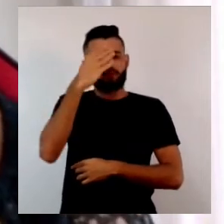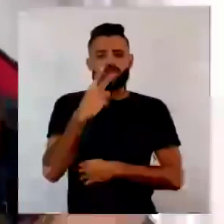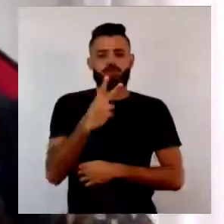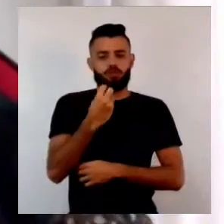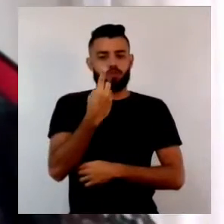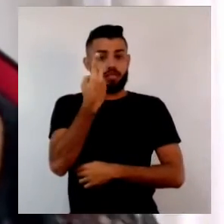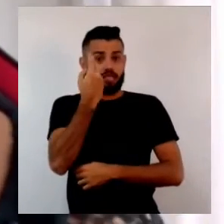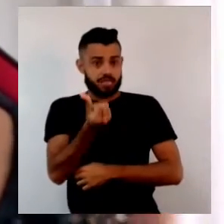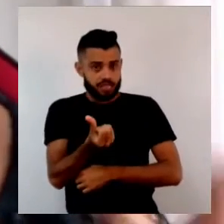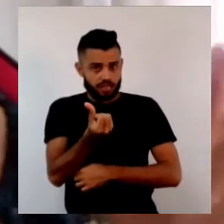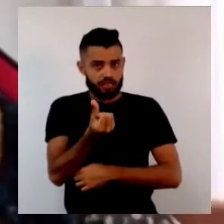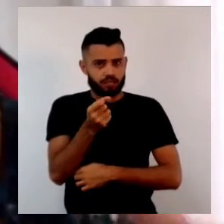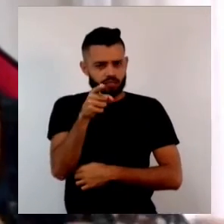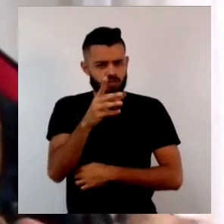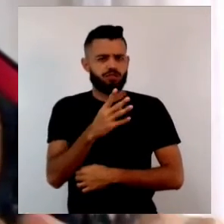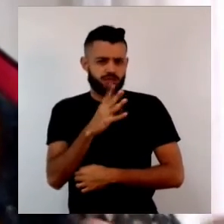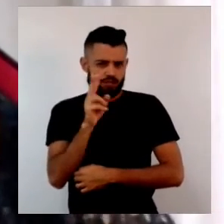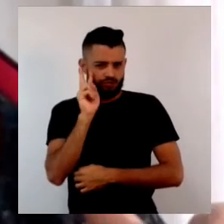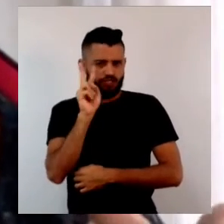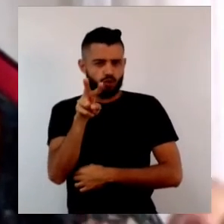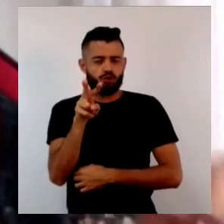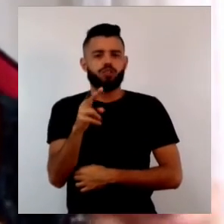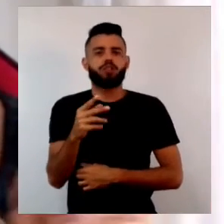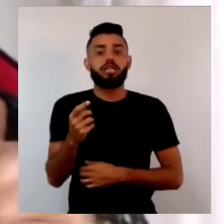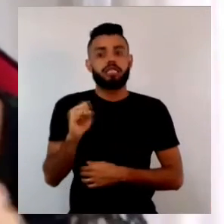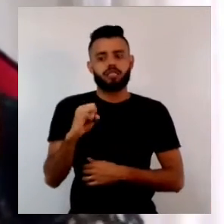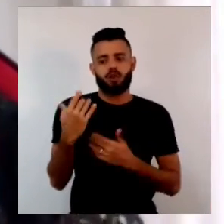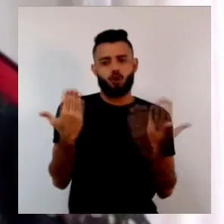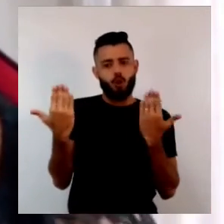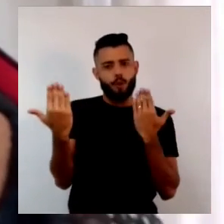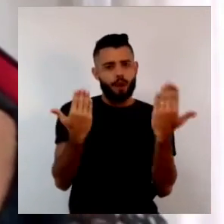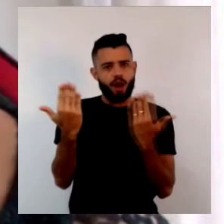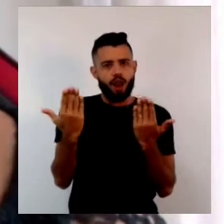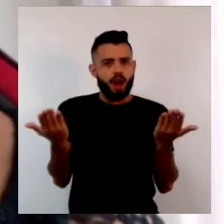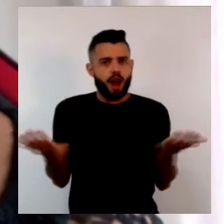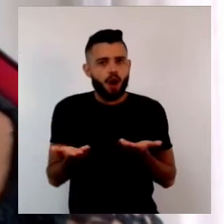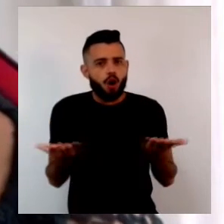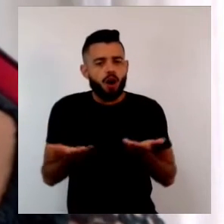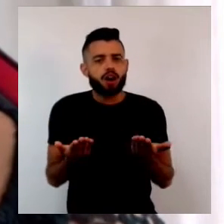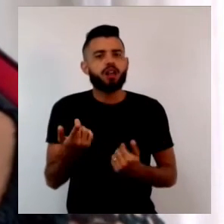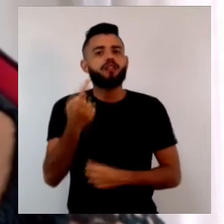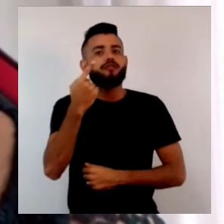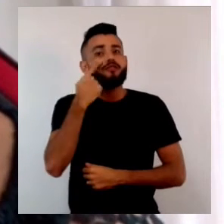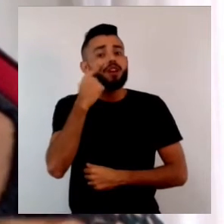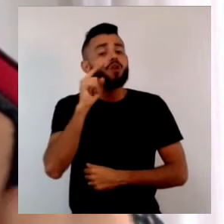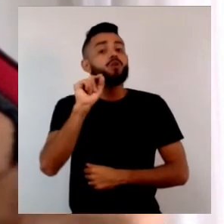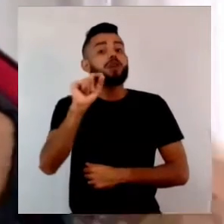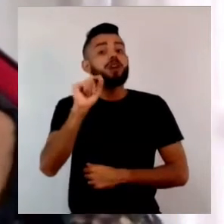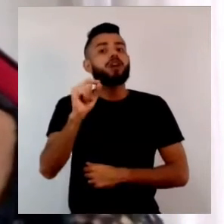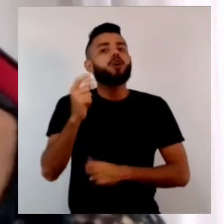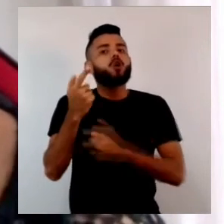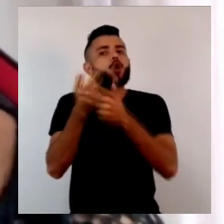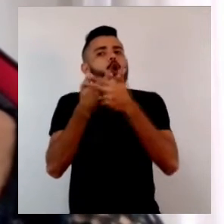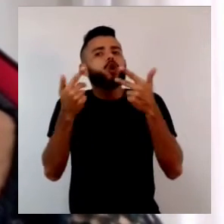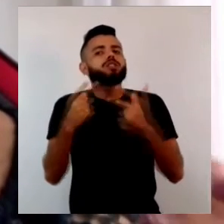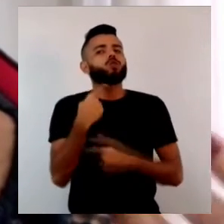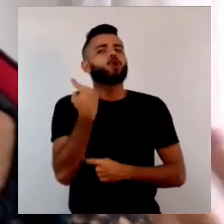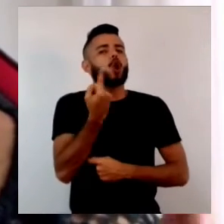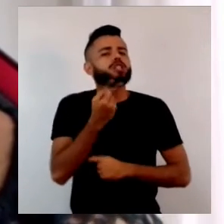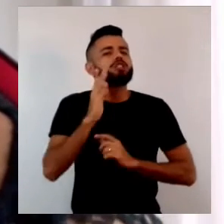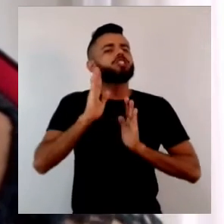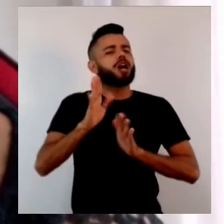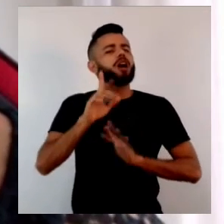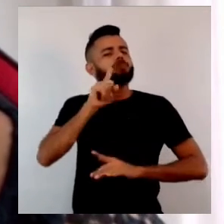e comparando com agora, a gente vê algumas vacinas que a gente começou a tomar. Tomar nesse sentido